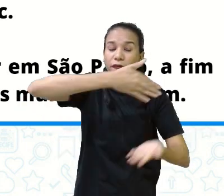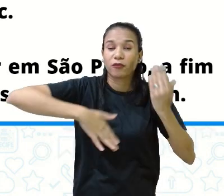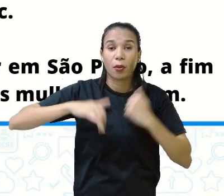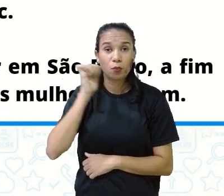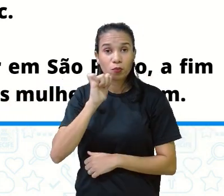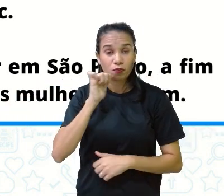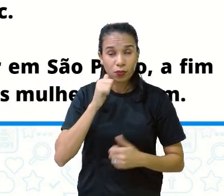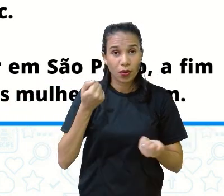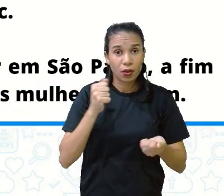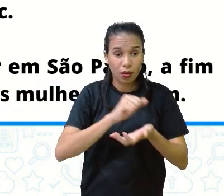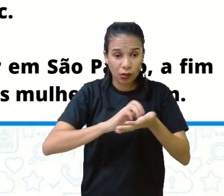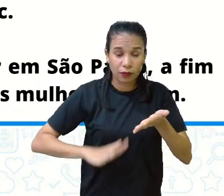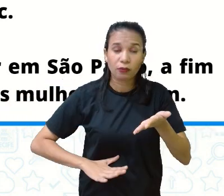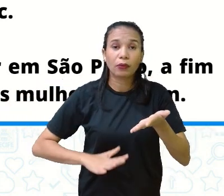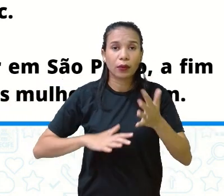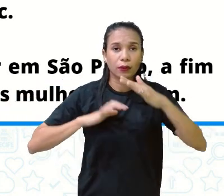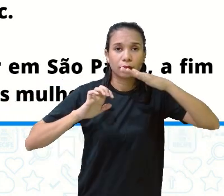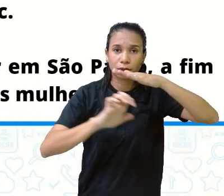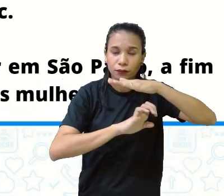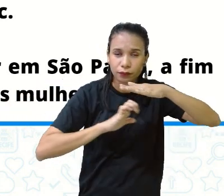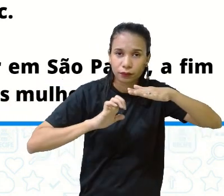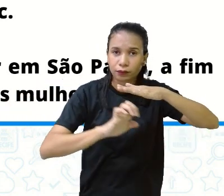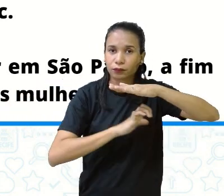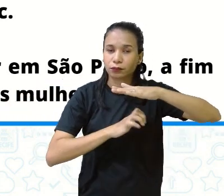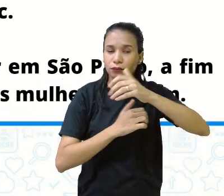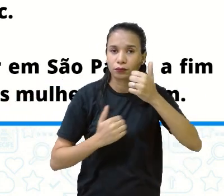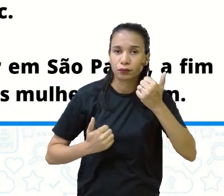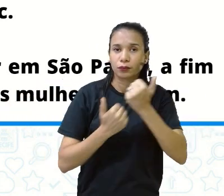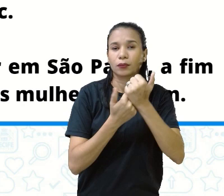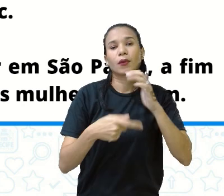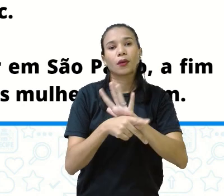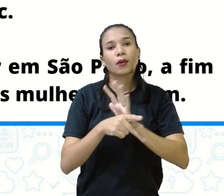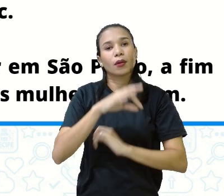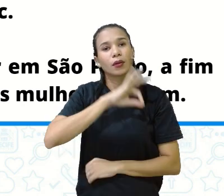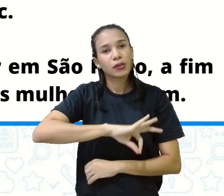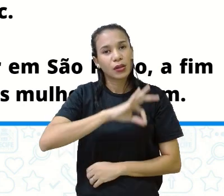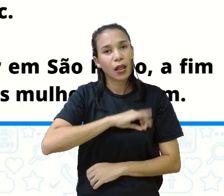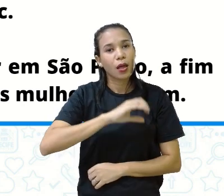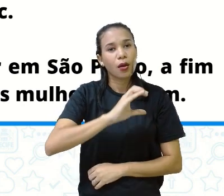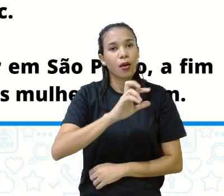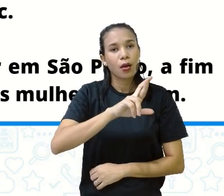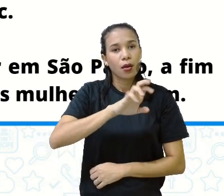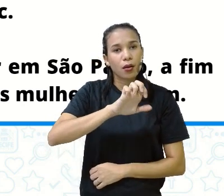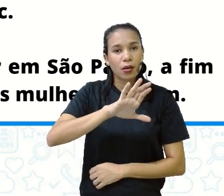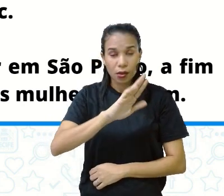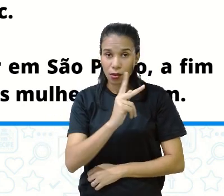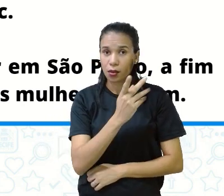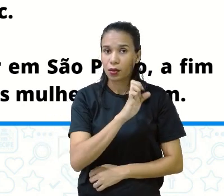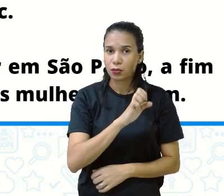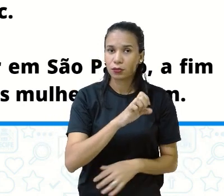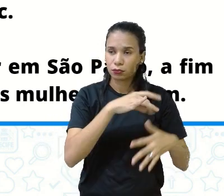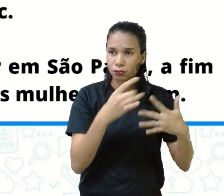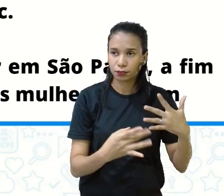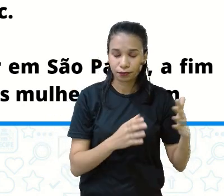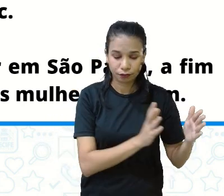que atuam em empresas, como auxílio de creche, salário e outras coisas.